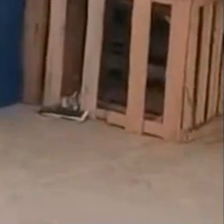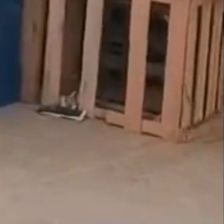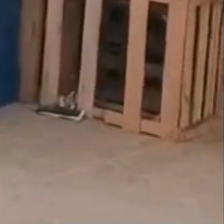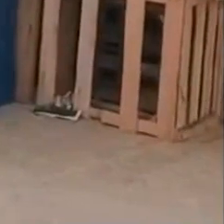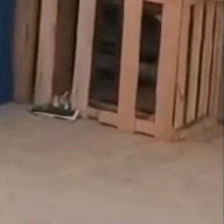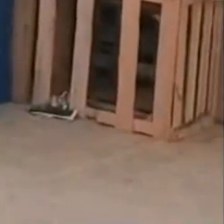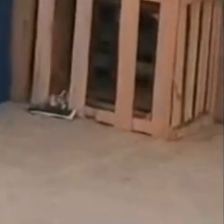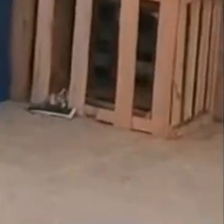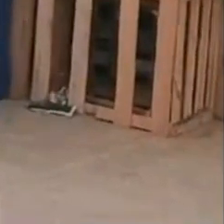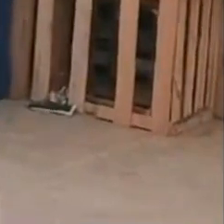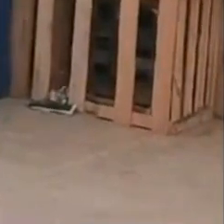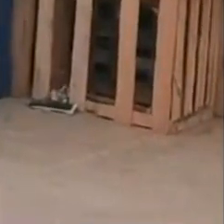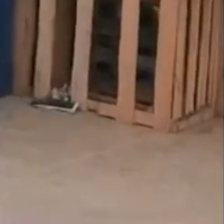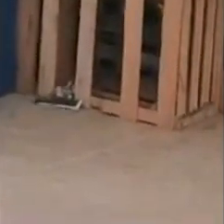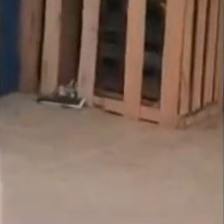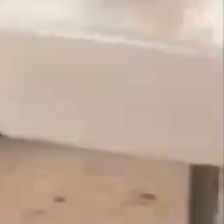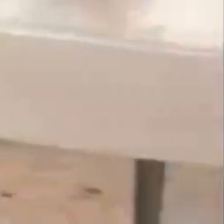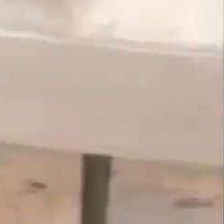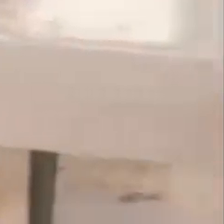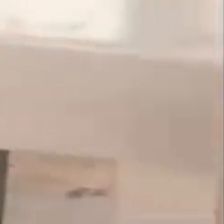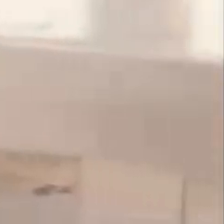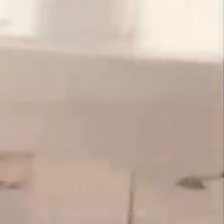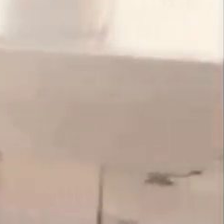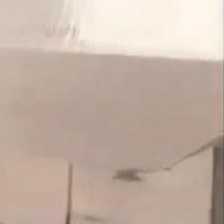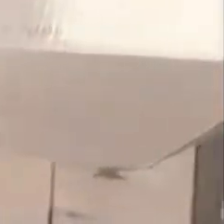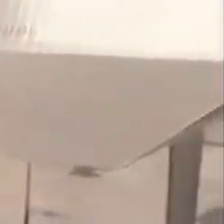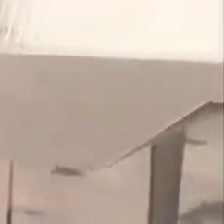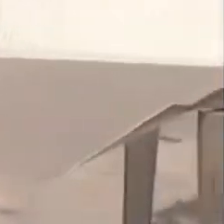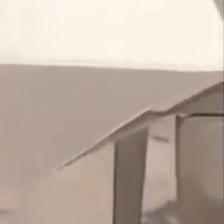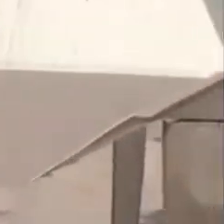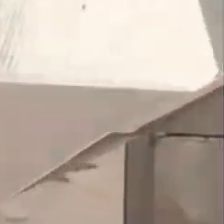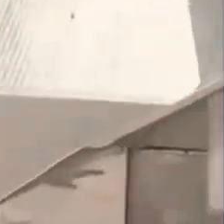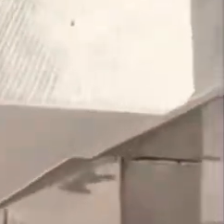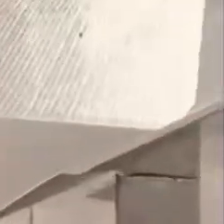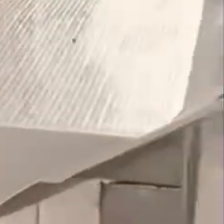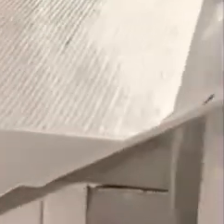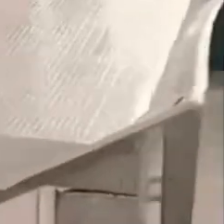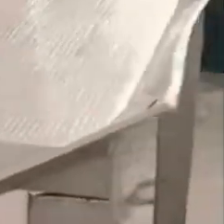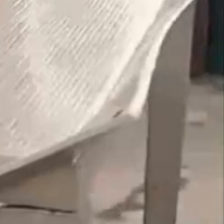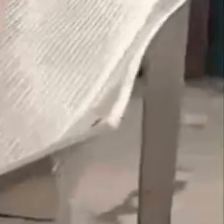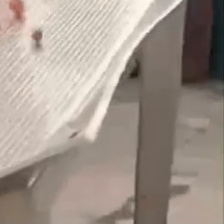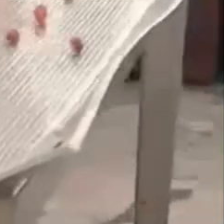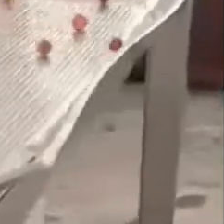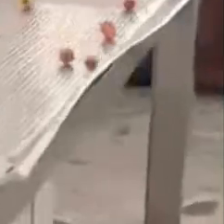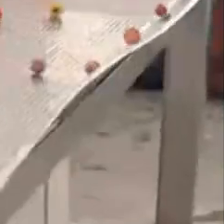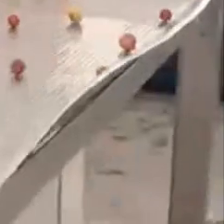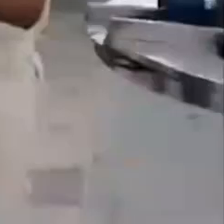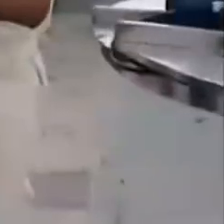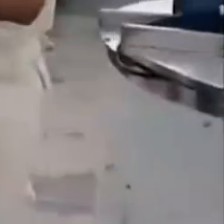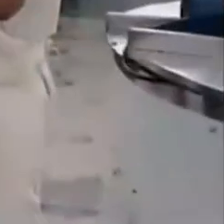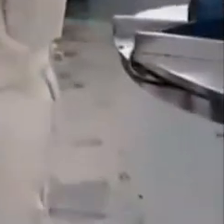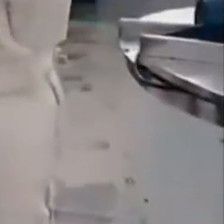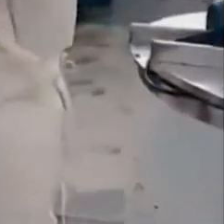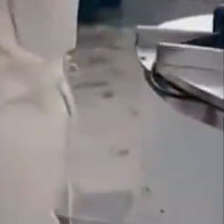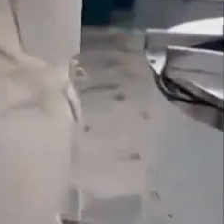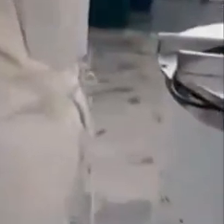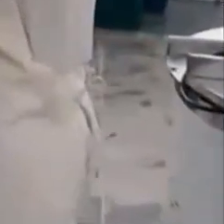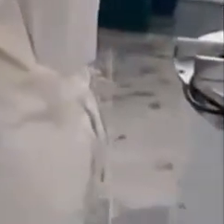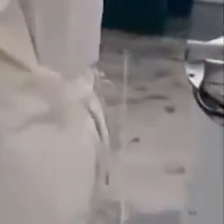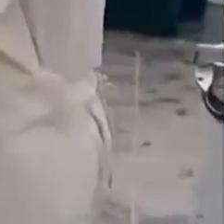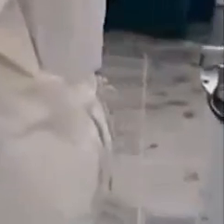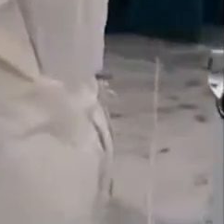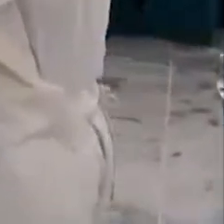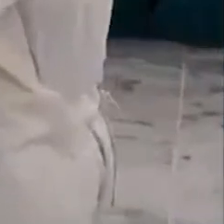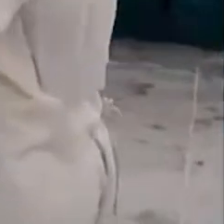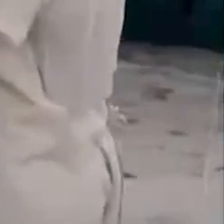você quer continuar é um lugar digo da gente viver e para isso a gente precisa e eh batalhar por isso e correr atrás